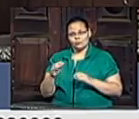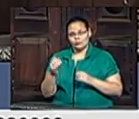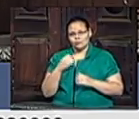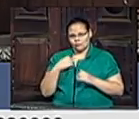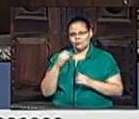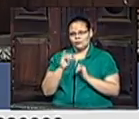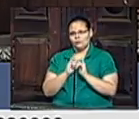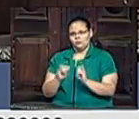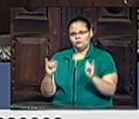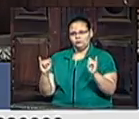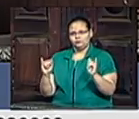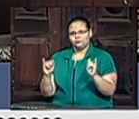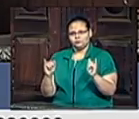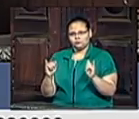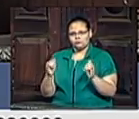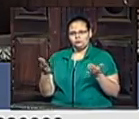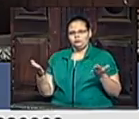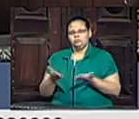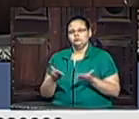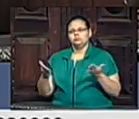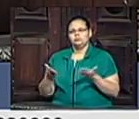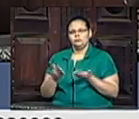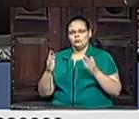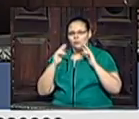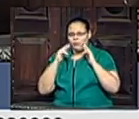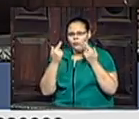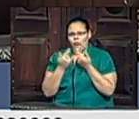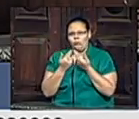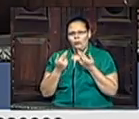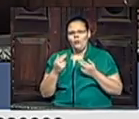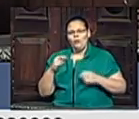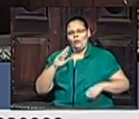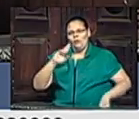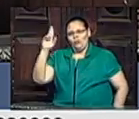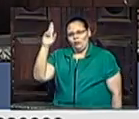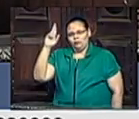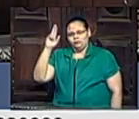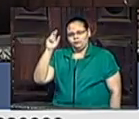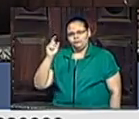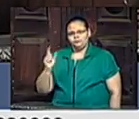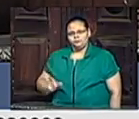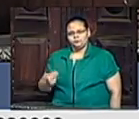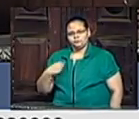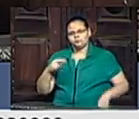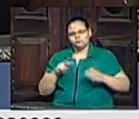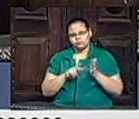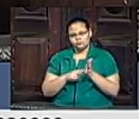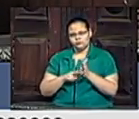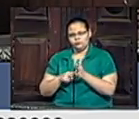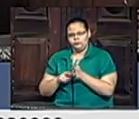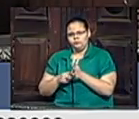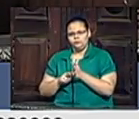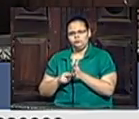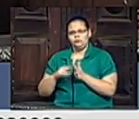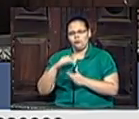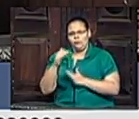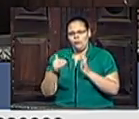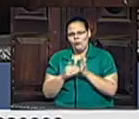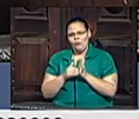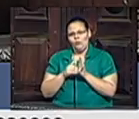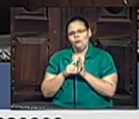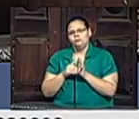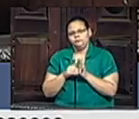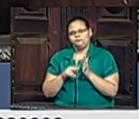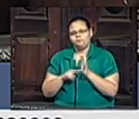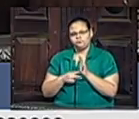avisar, hoje na reunião de líderes, com a presença dos sindicatos, todas as entidades